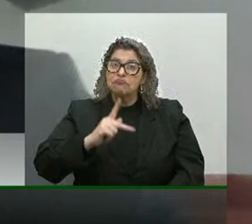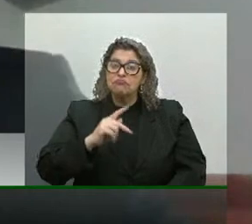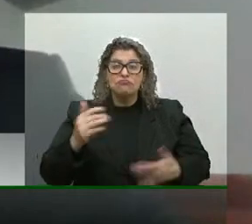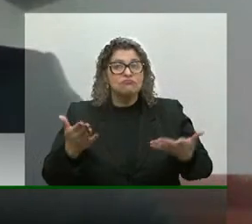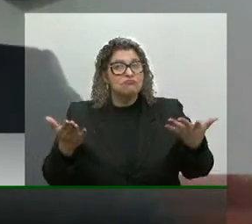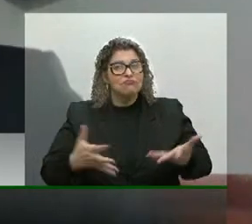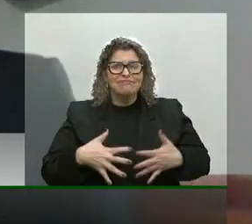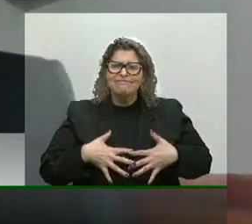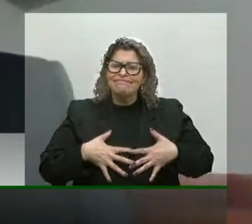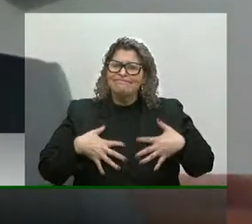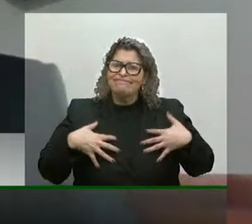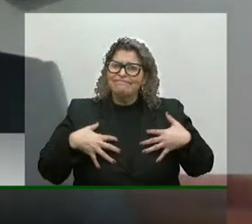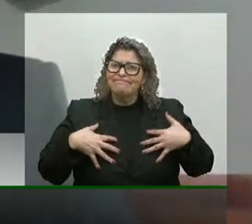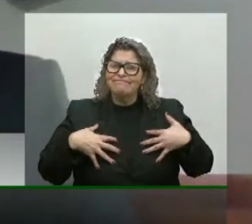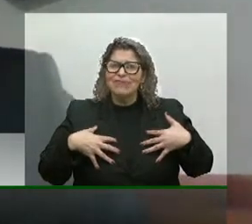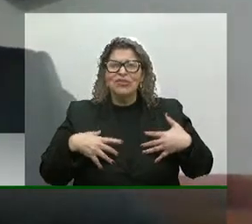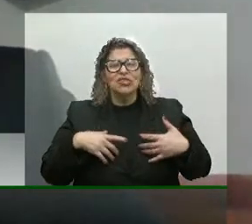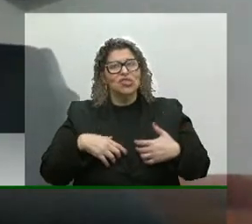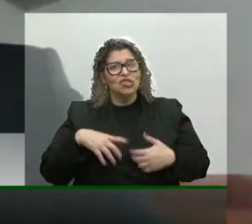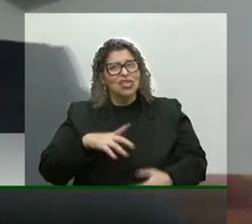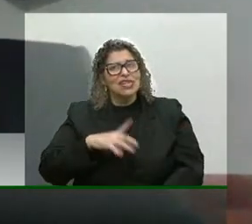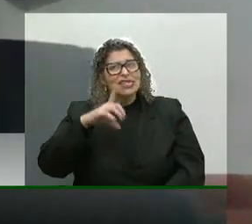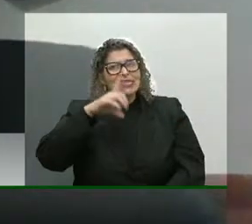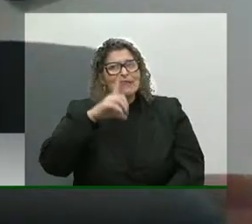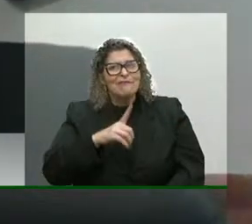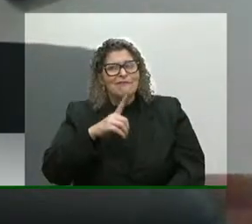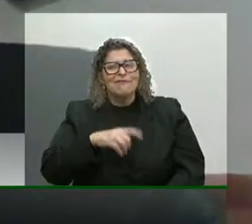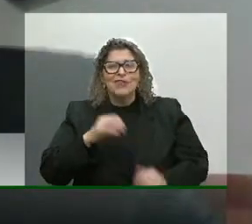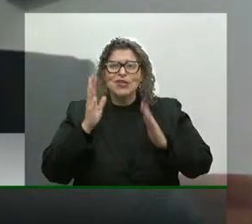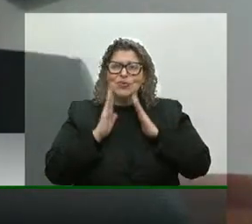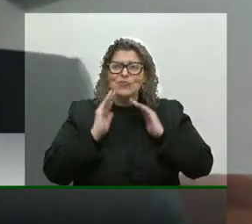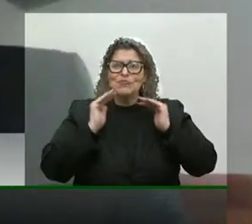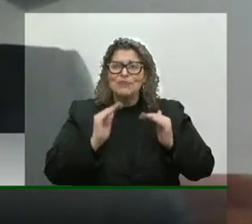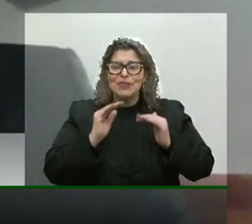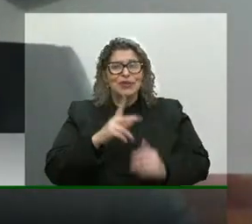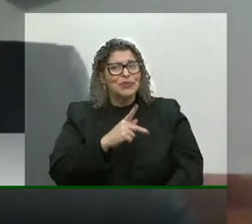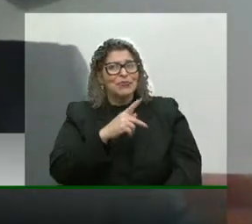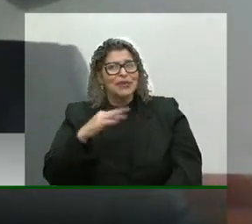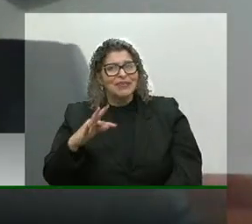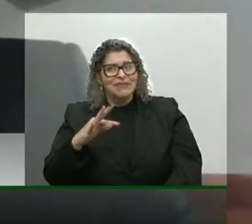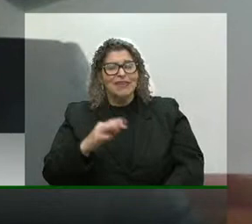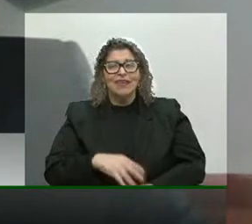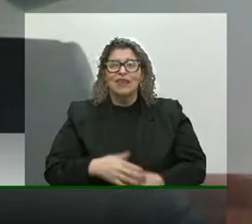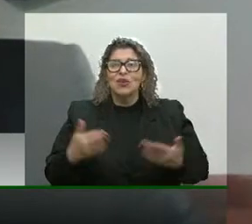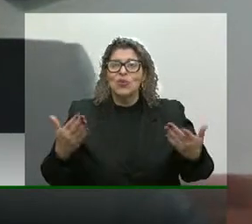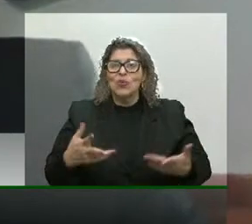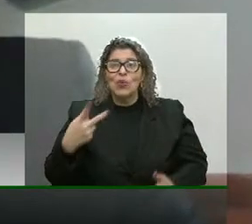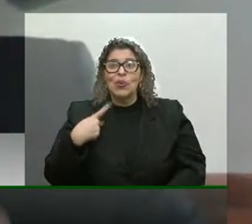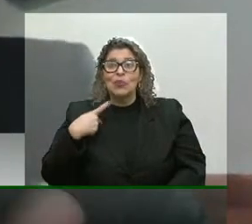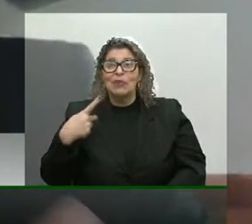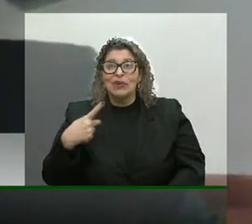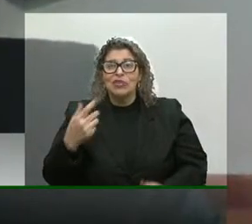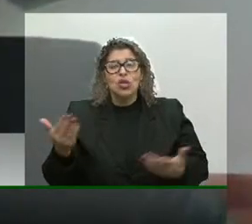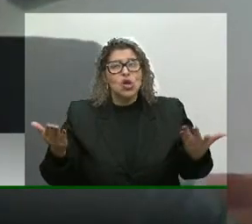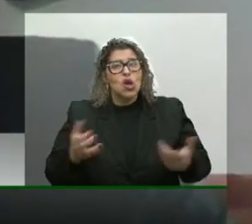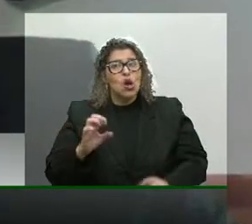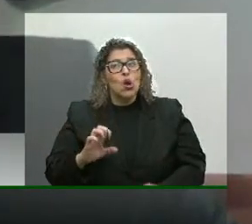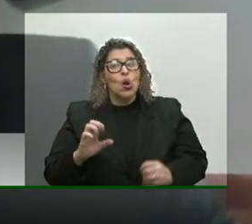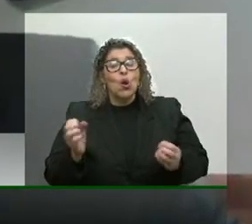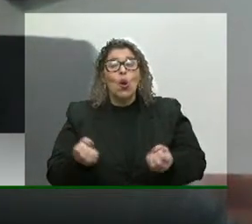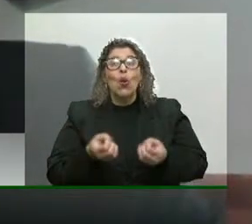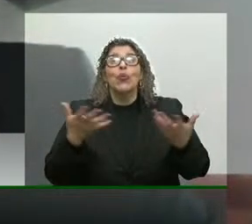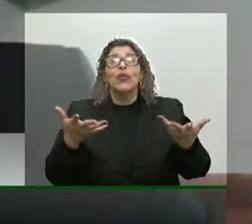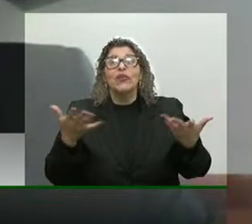com uma sensação de dever cumprido junto com a minha bancada do Partido dos Trabalhadores pelo que aconteceu nesta sessão